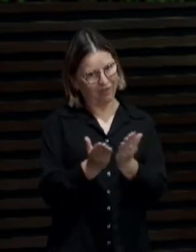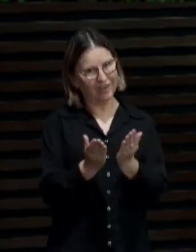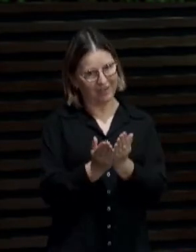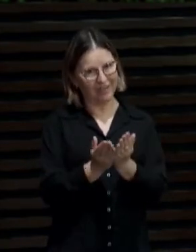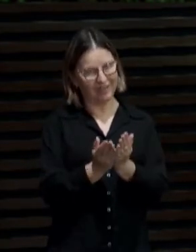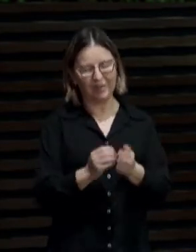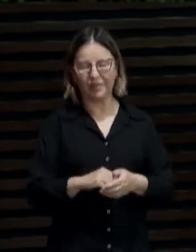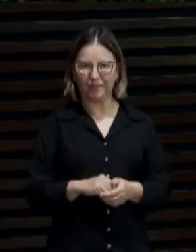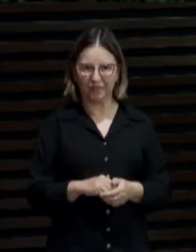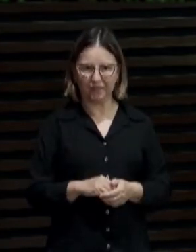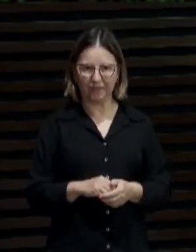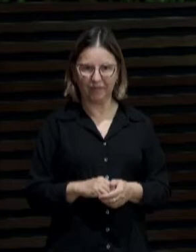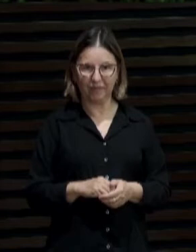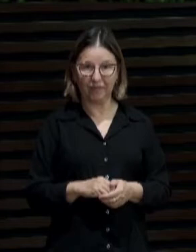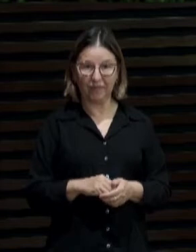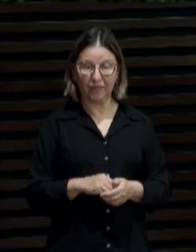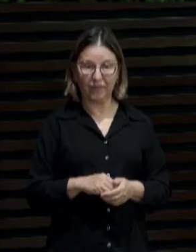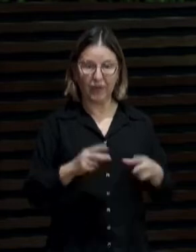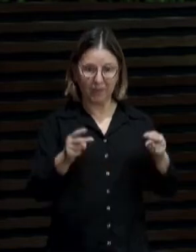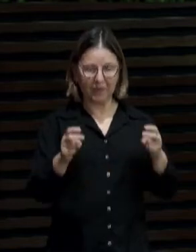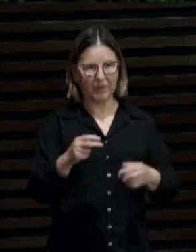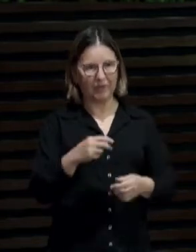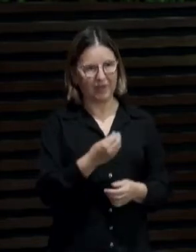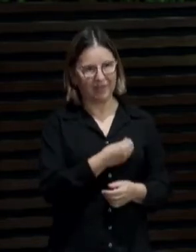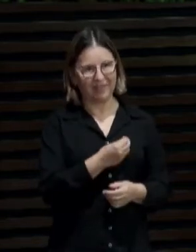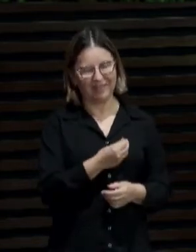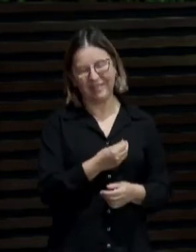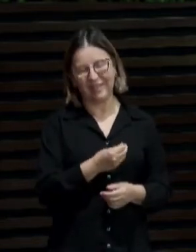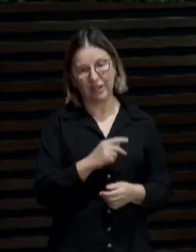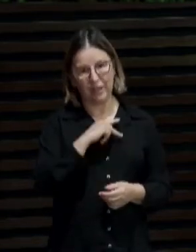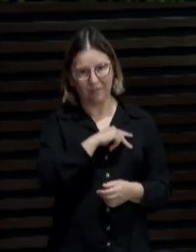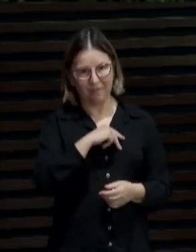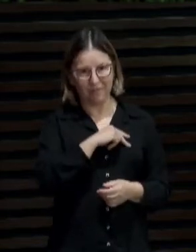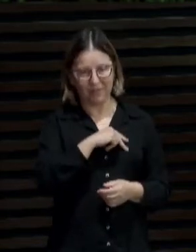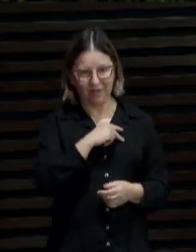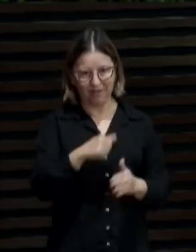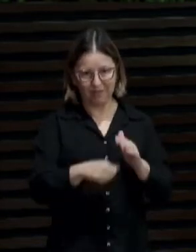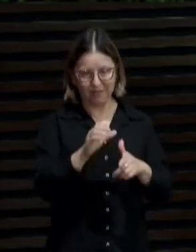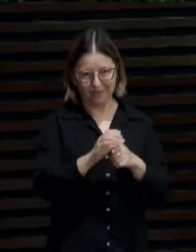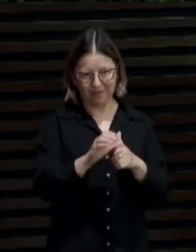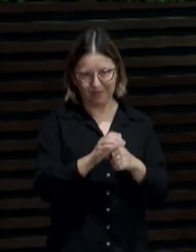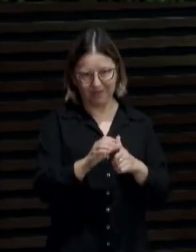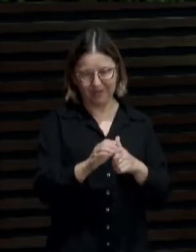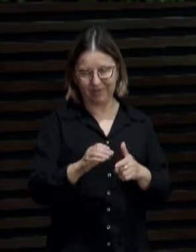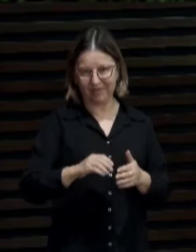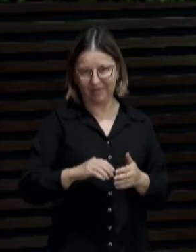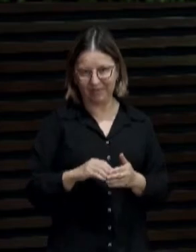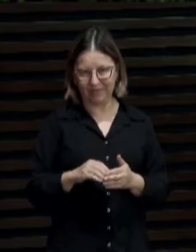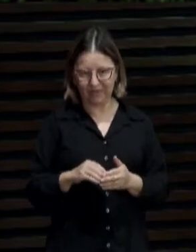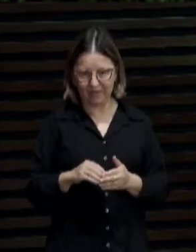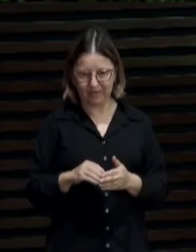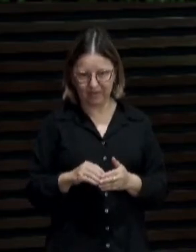gente vê na vida de Paulo a verdade de 1 Coríntios, quando Deus fala que ele pega as coisas loucas do mundo, ele